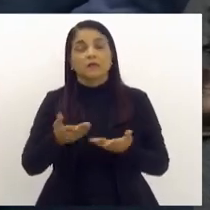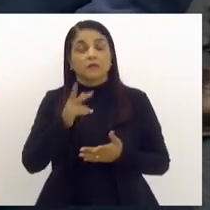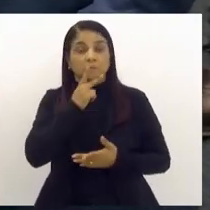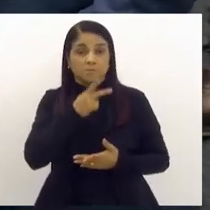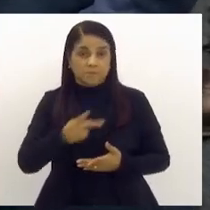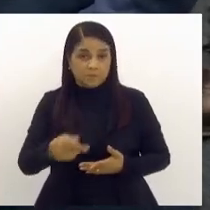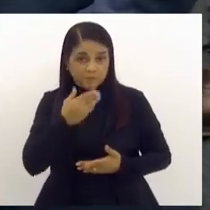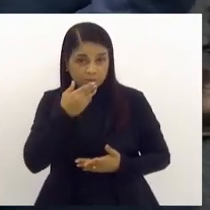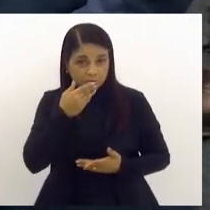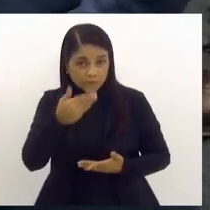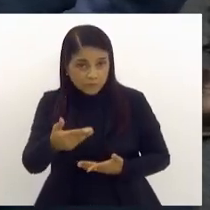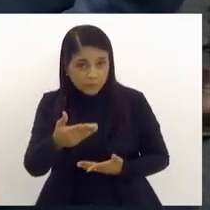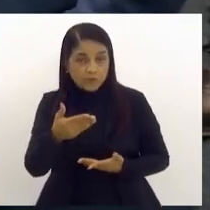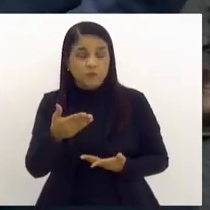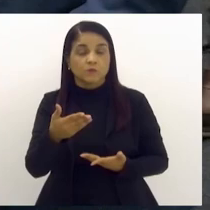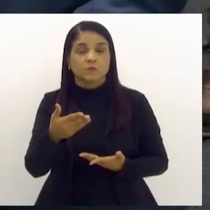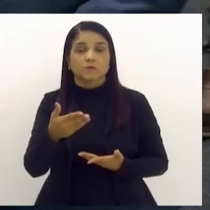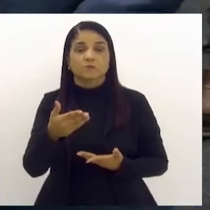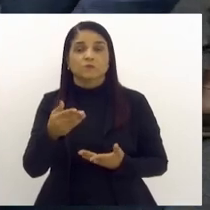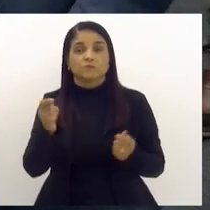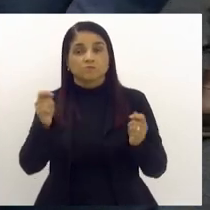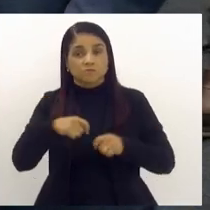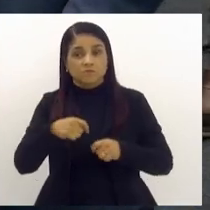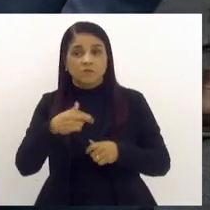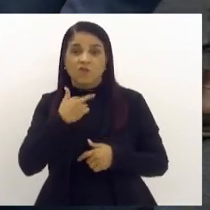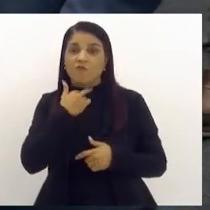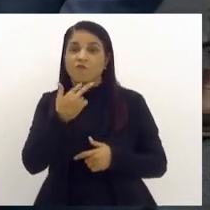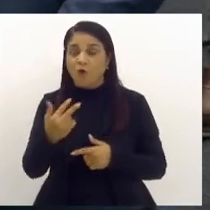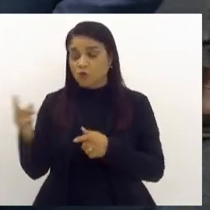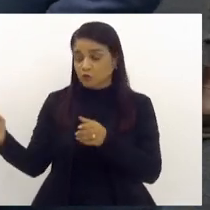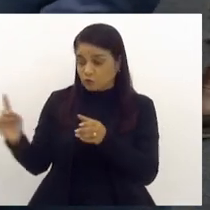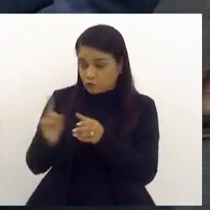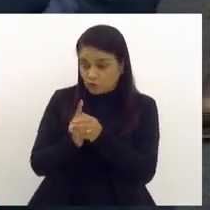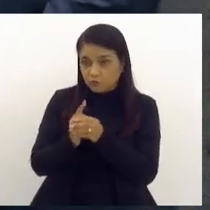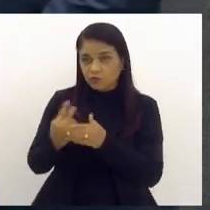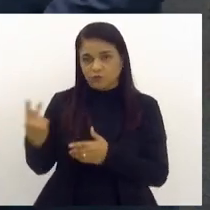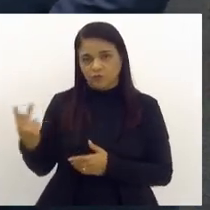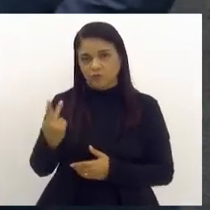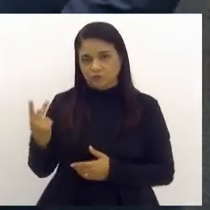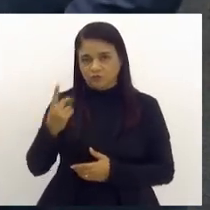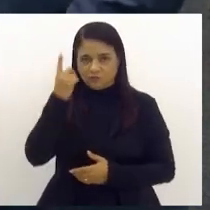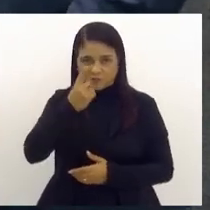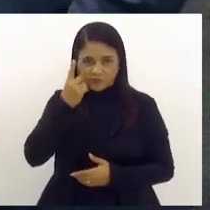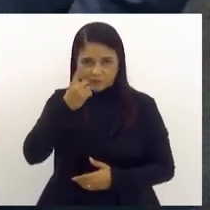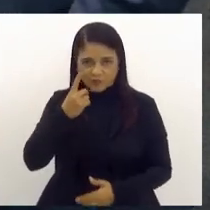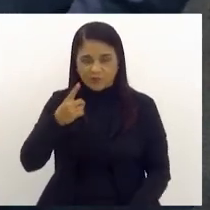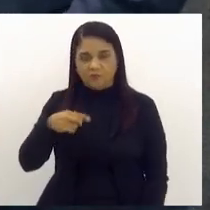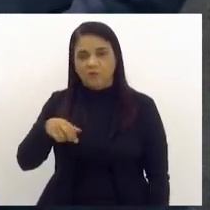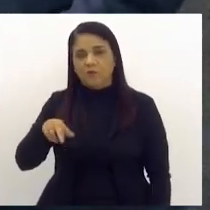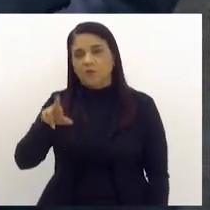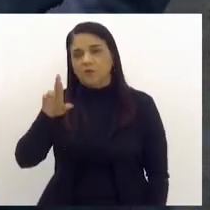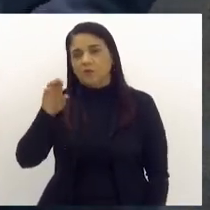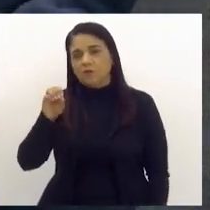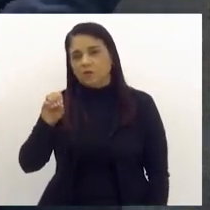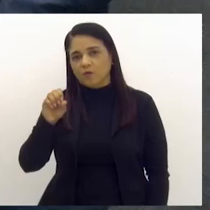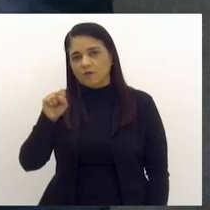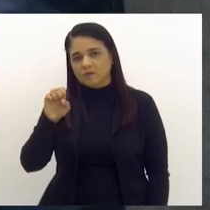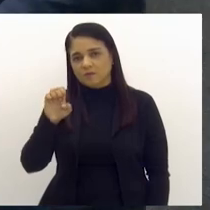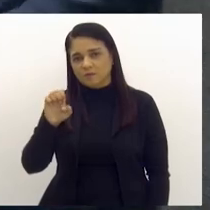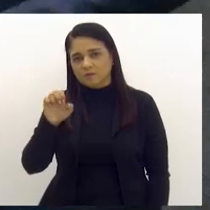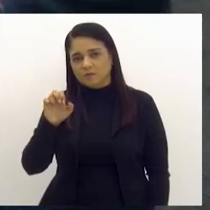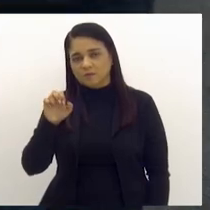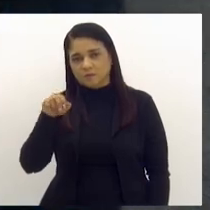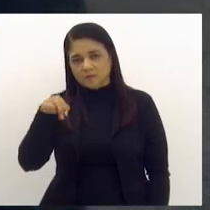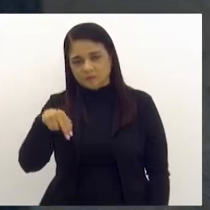essa solicitação que sou porta-voz, mas coautora junto com o deputado Rosenberg Reis. E o segundo projeto de